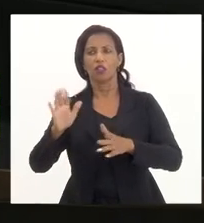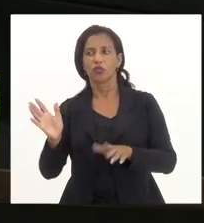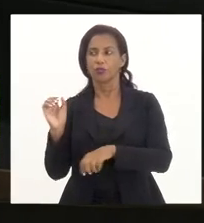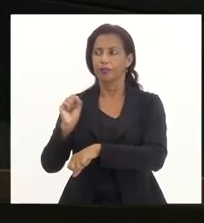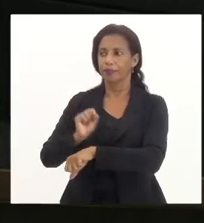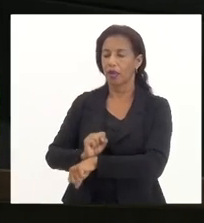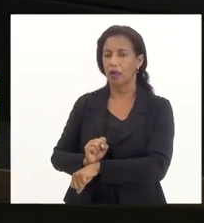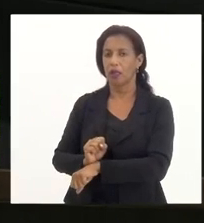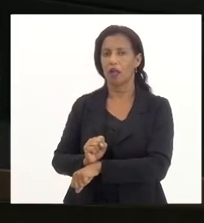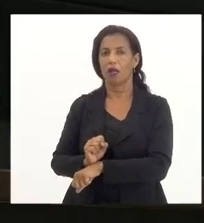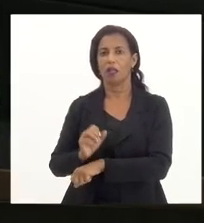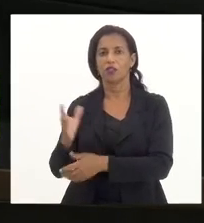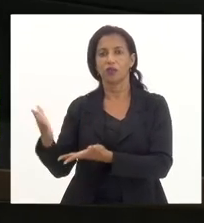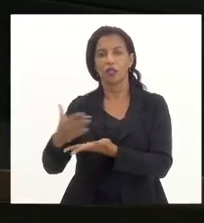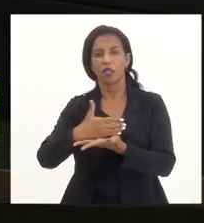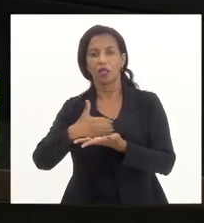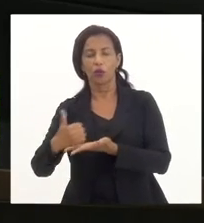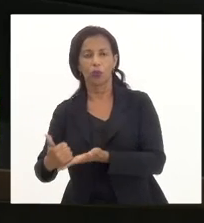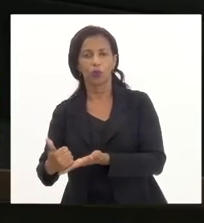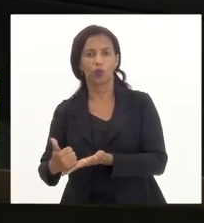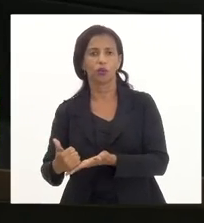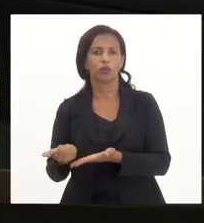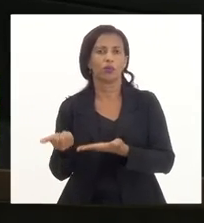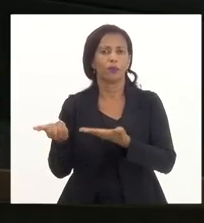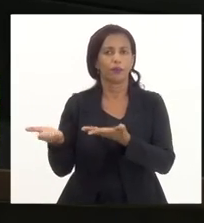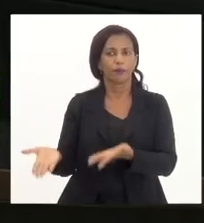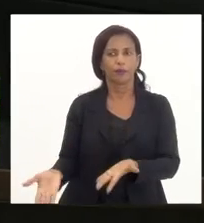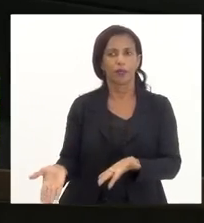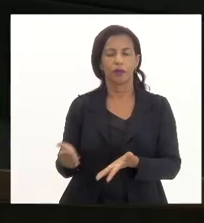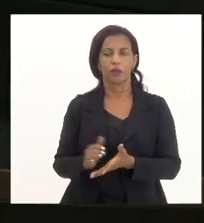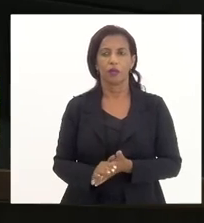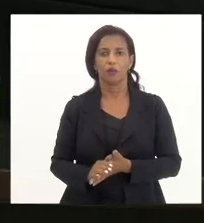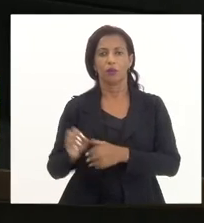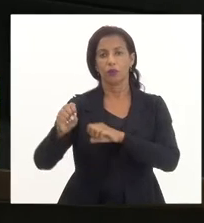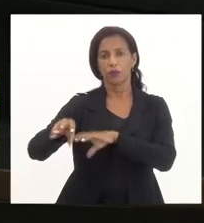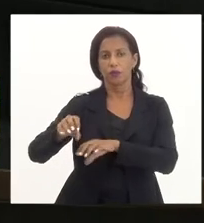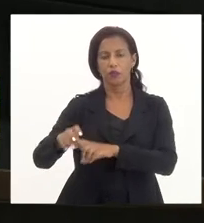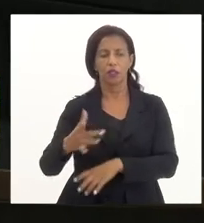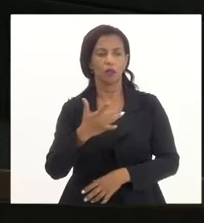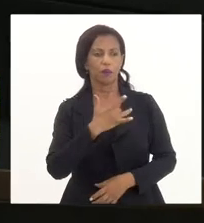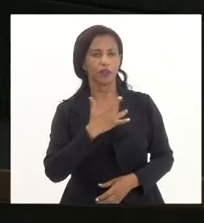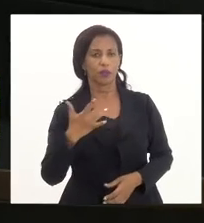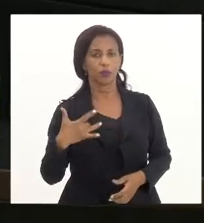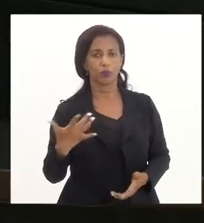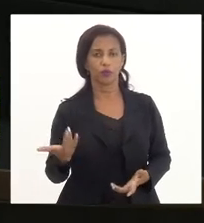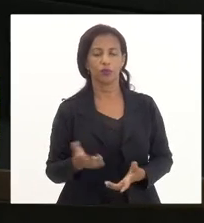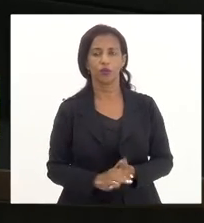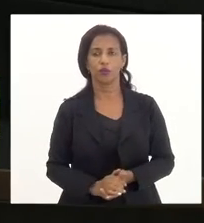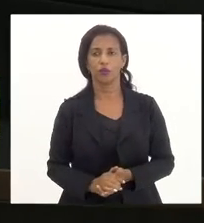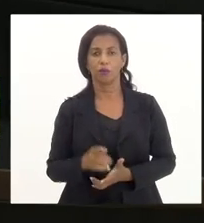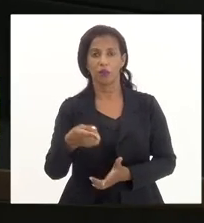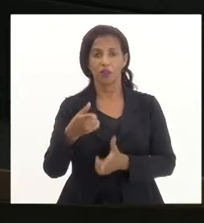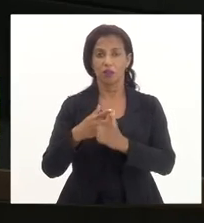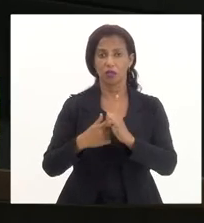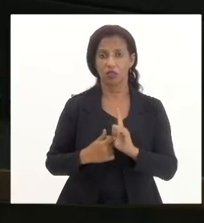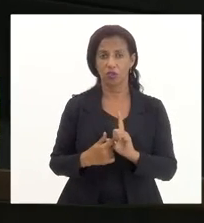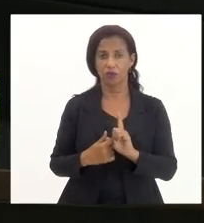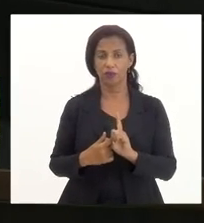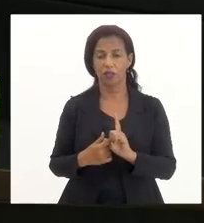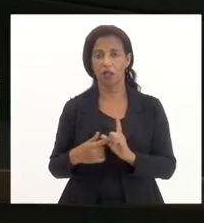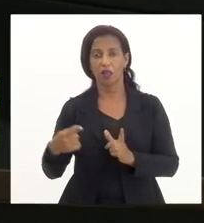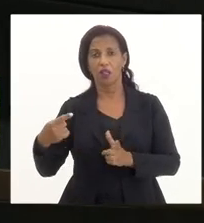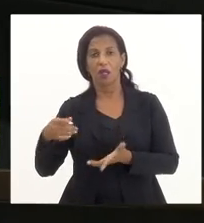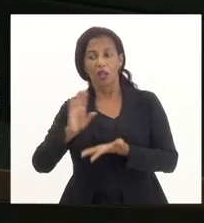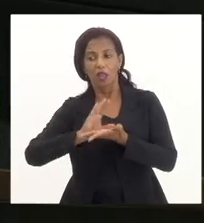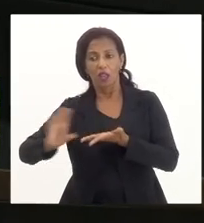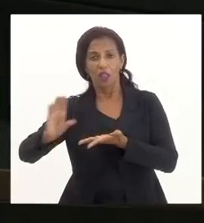deixar de ter os recursos para a educação para a saúde mas essa dívida é fruto